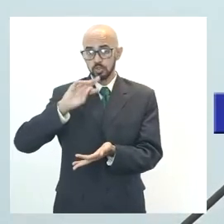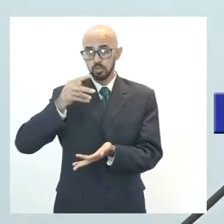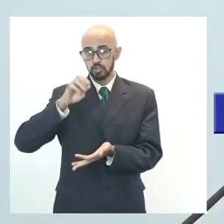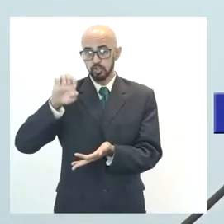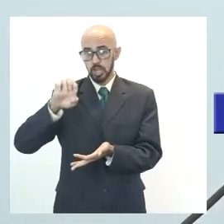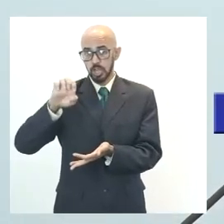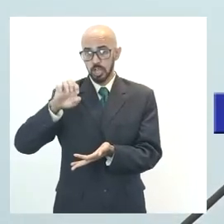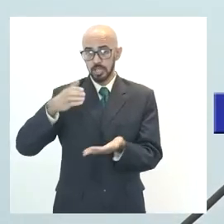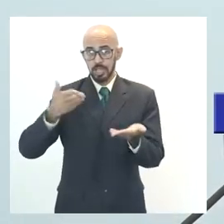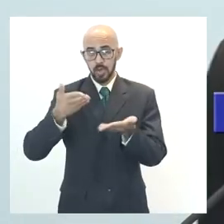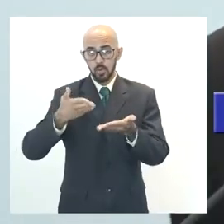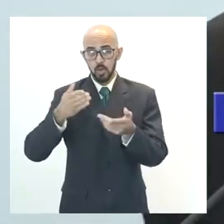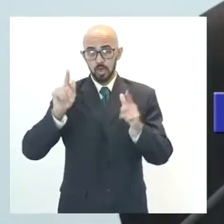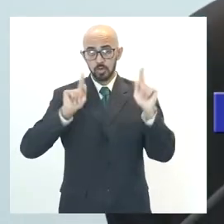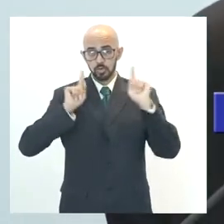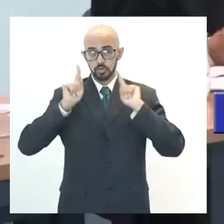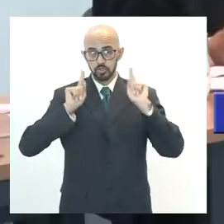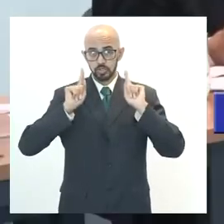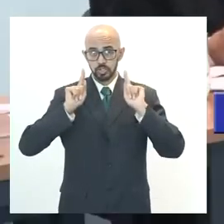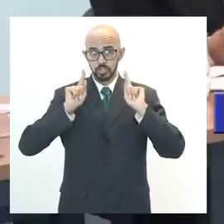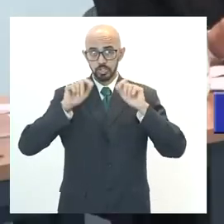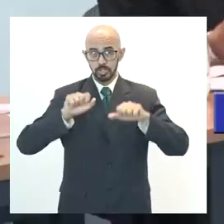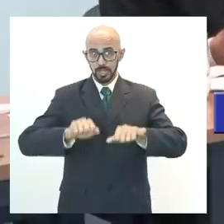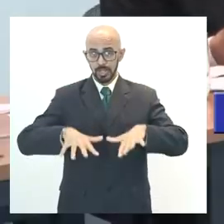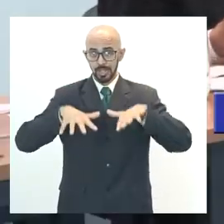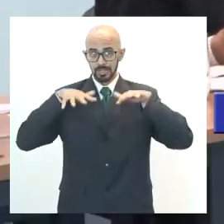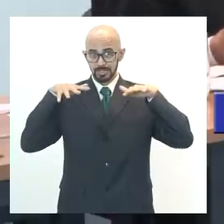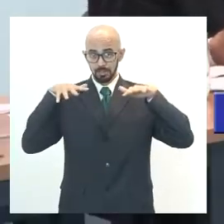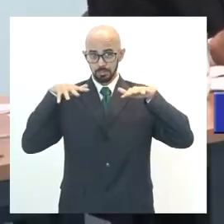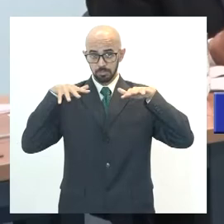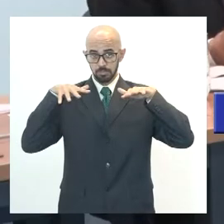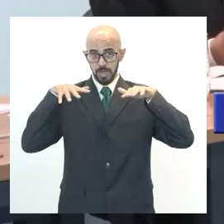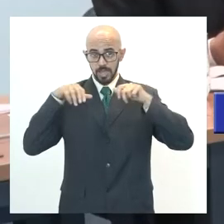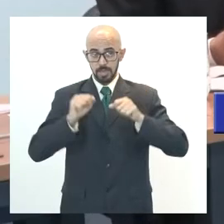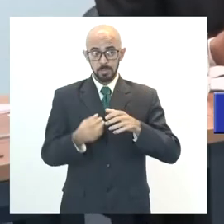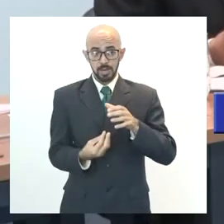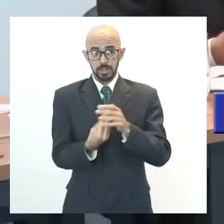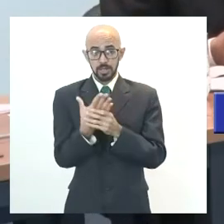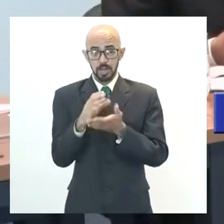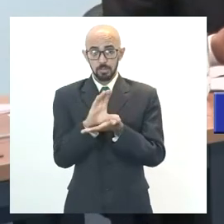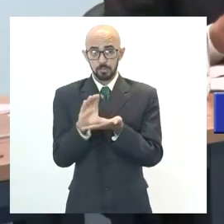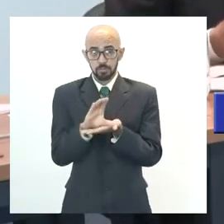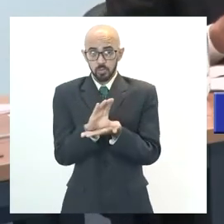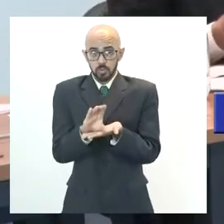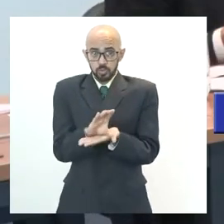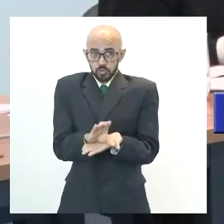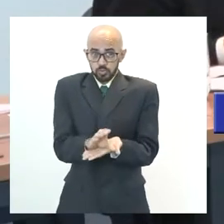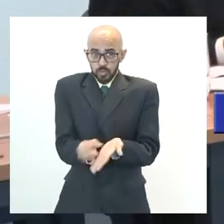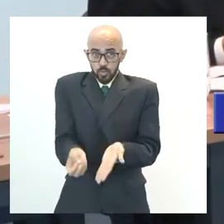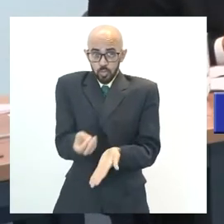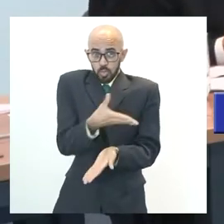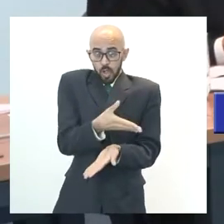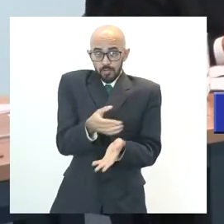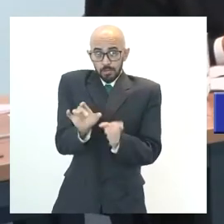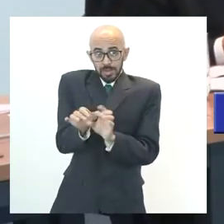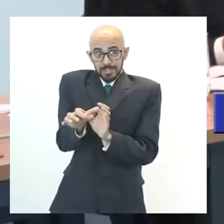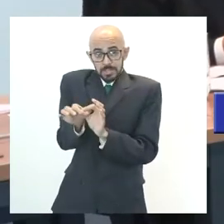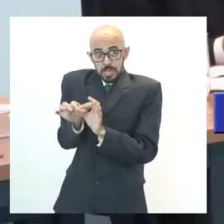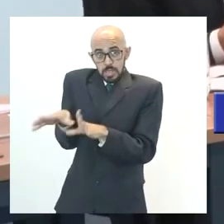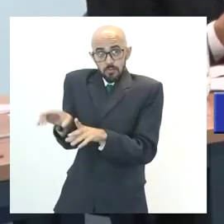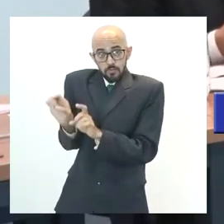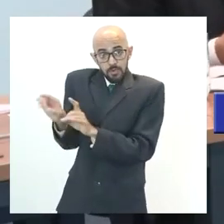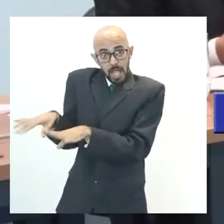está em assembleia nacional constituinte exatamente para se livrar da herança maldita